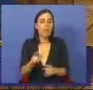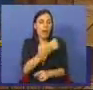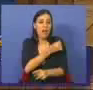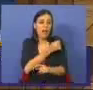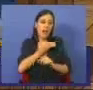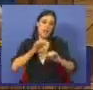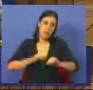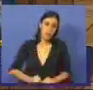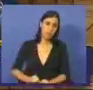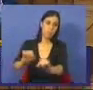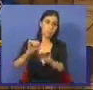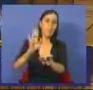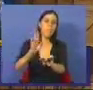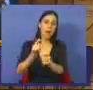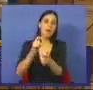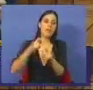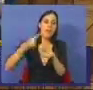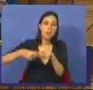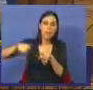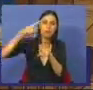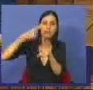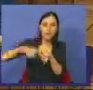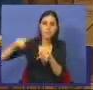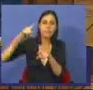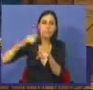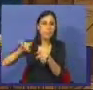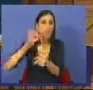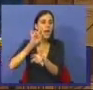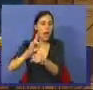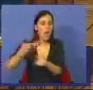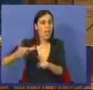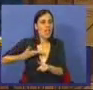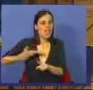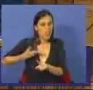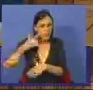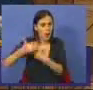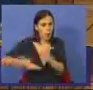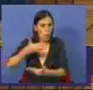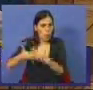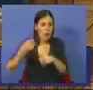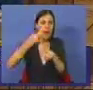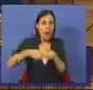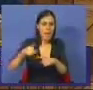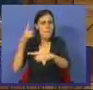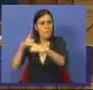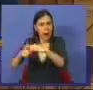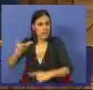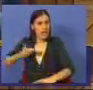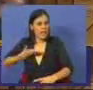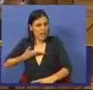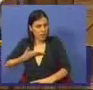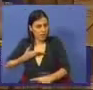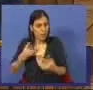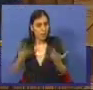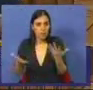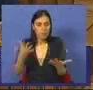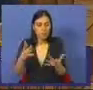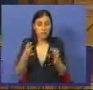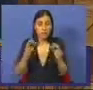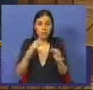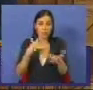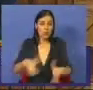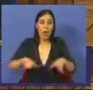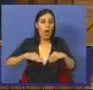a casa e ficar a pagar renda ao banco, ainda tem uma dívida ao banco além da renda que está a pagar? Porque isso seria